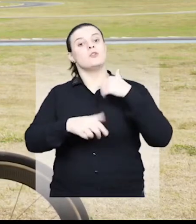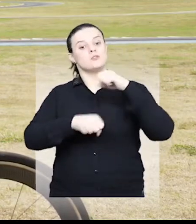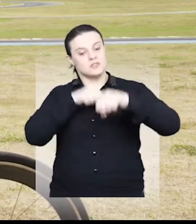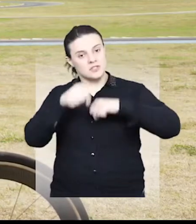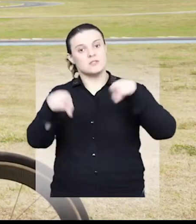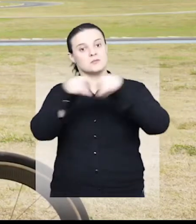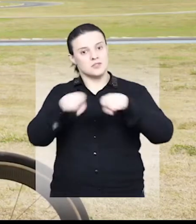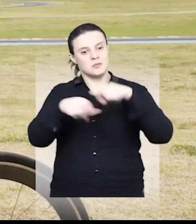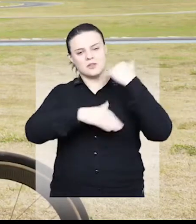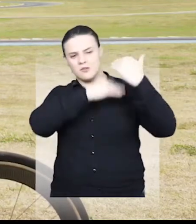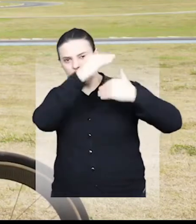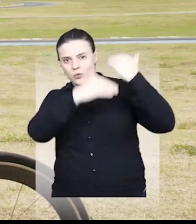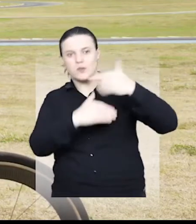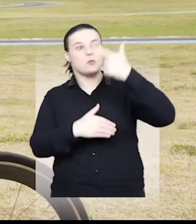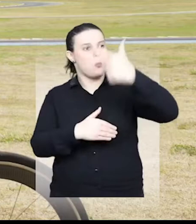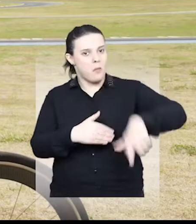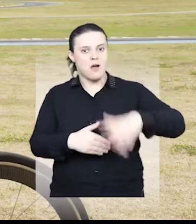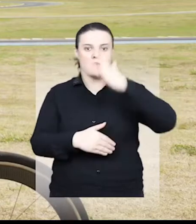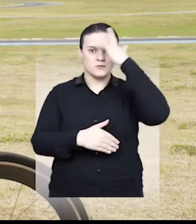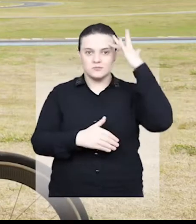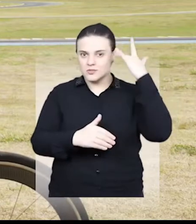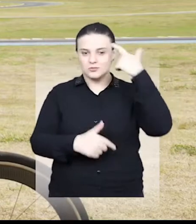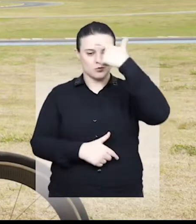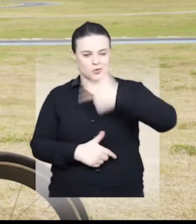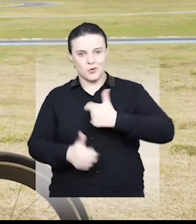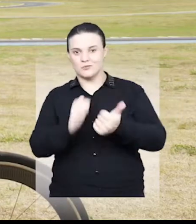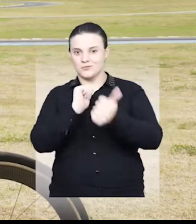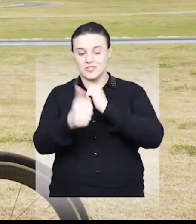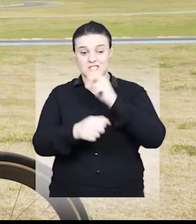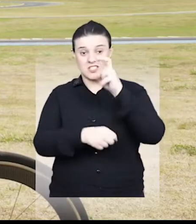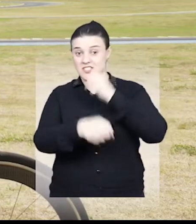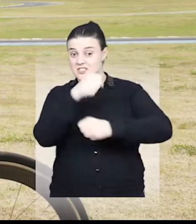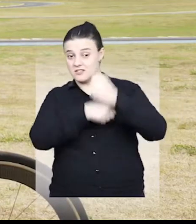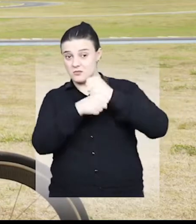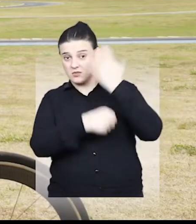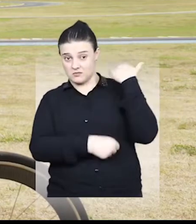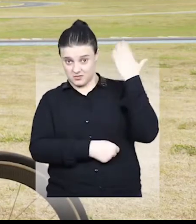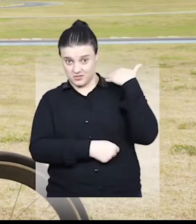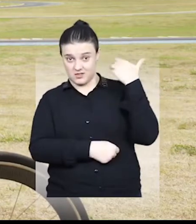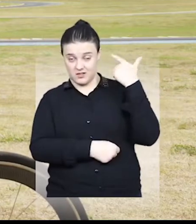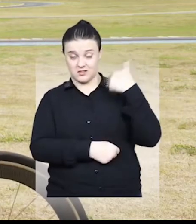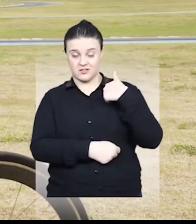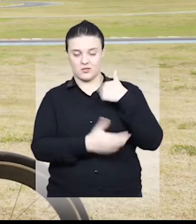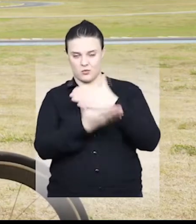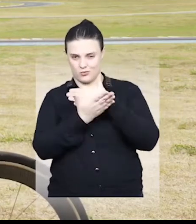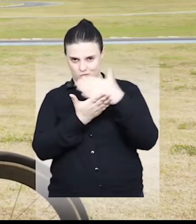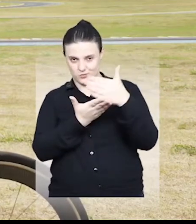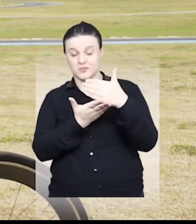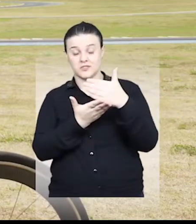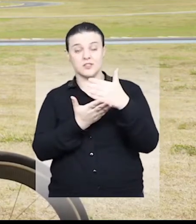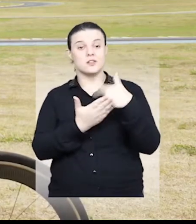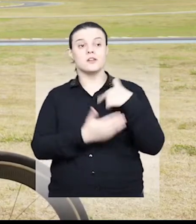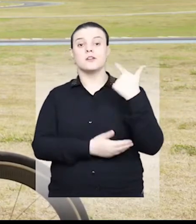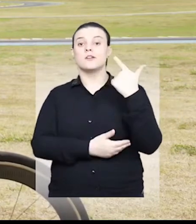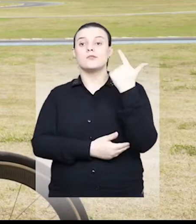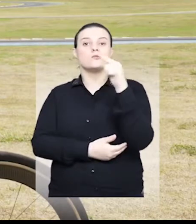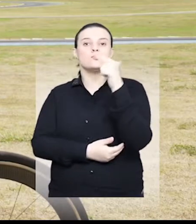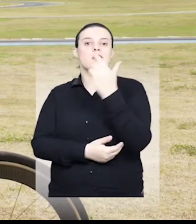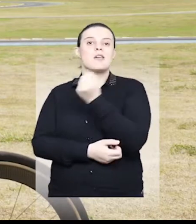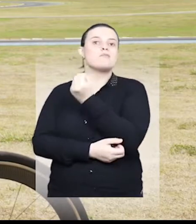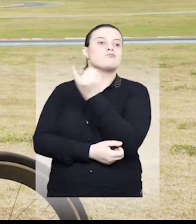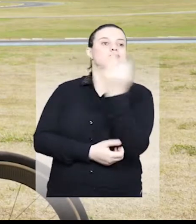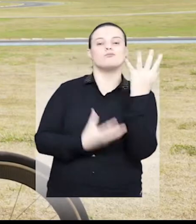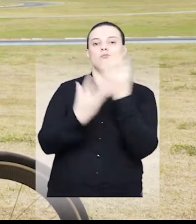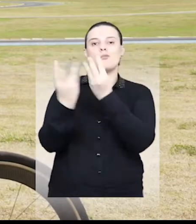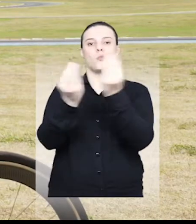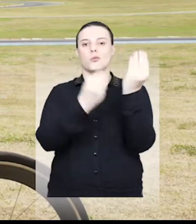evoluindo bastante, com mais atletas que há 5 anos atrás, praticamente, né, quando comecei, não eram